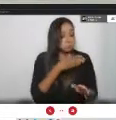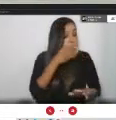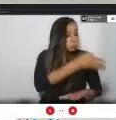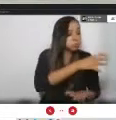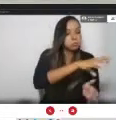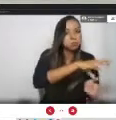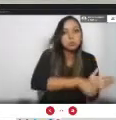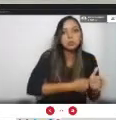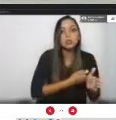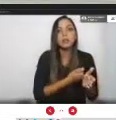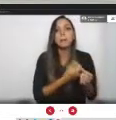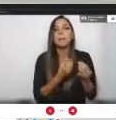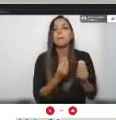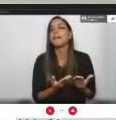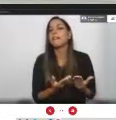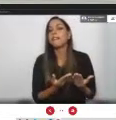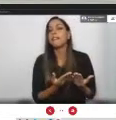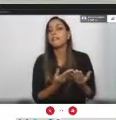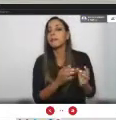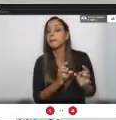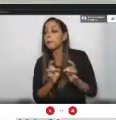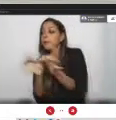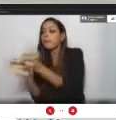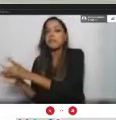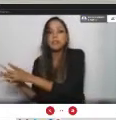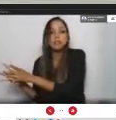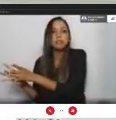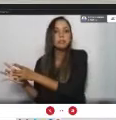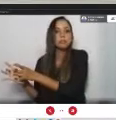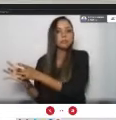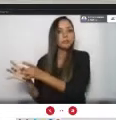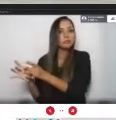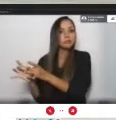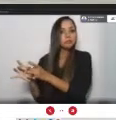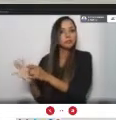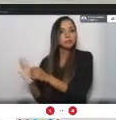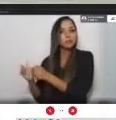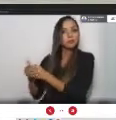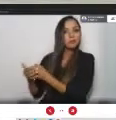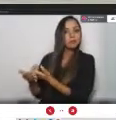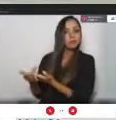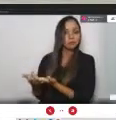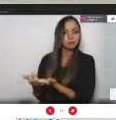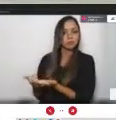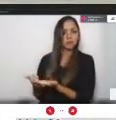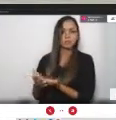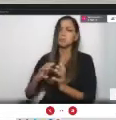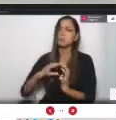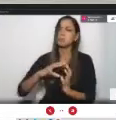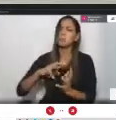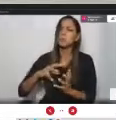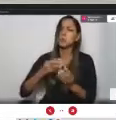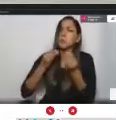é esse? Que mundo é esse? Quem pediu a parte? Pois não, vereador Gabriel.